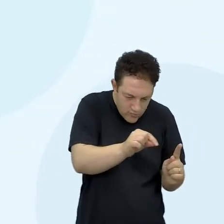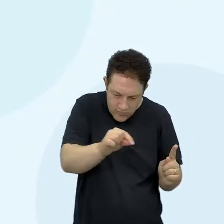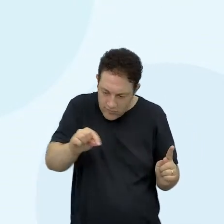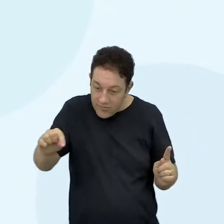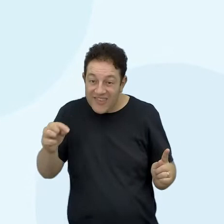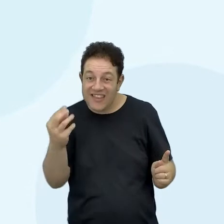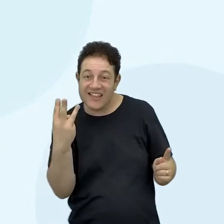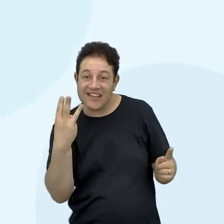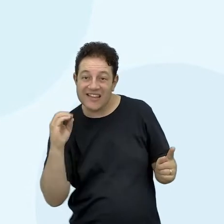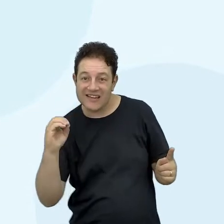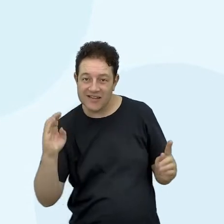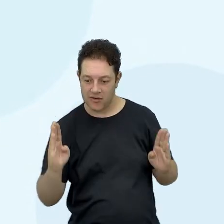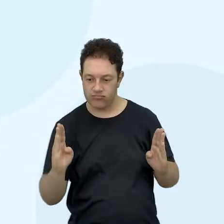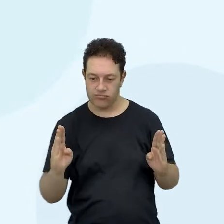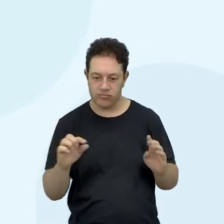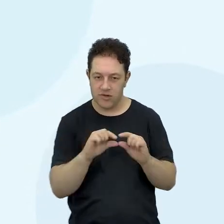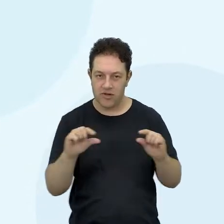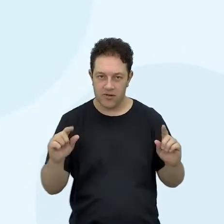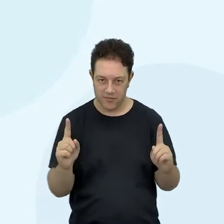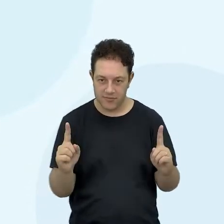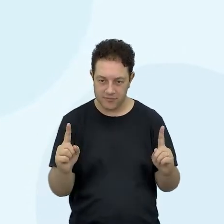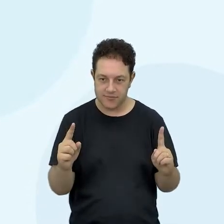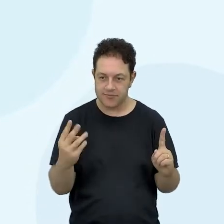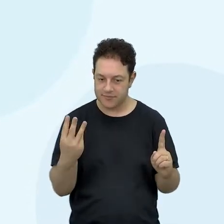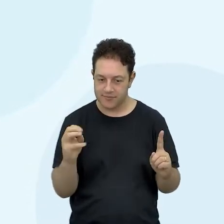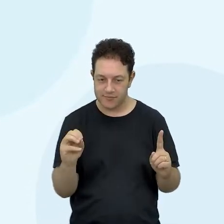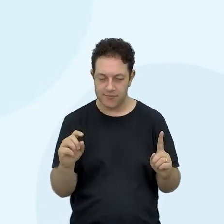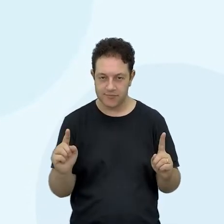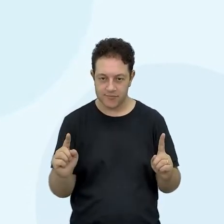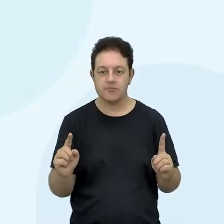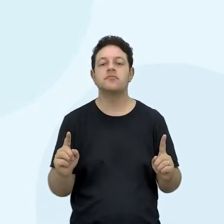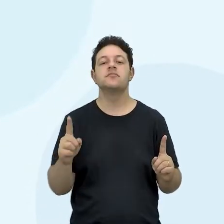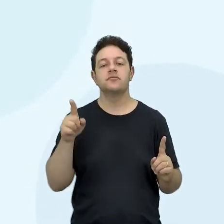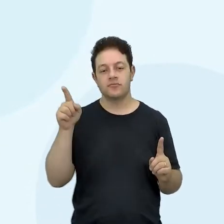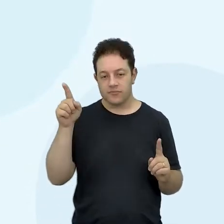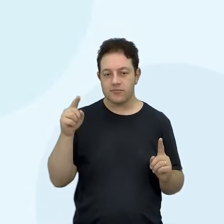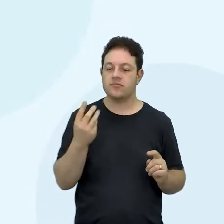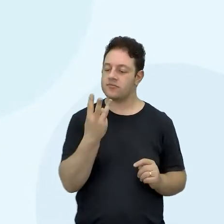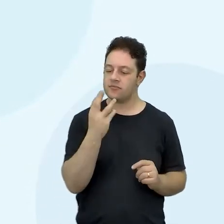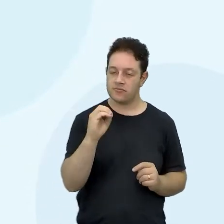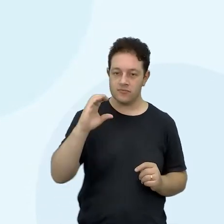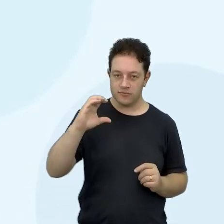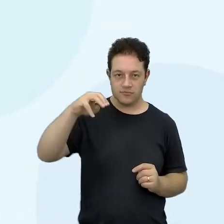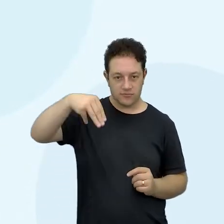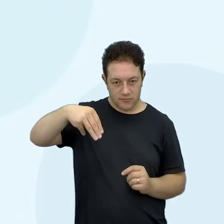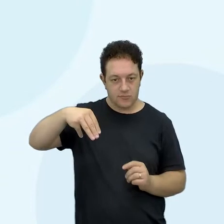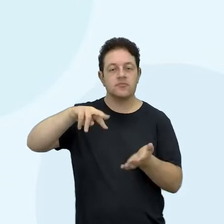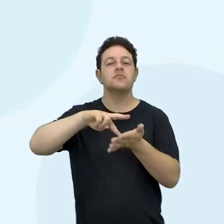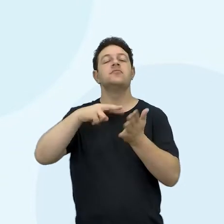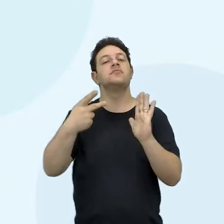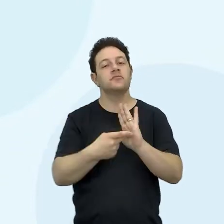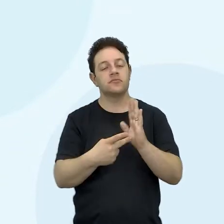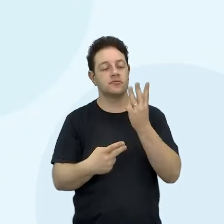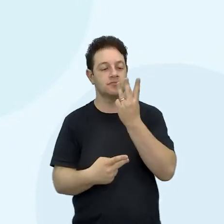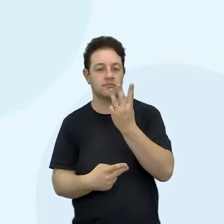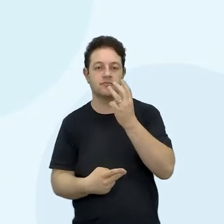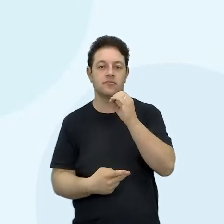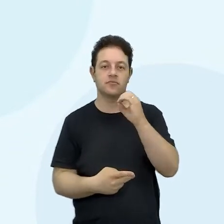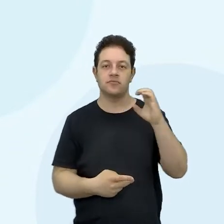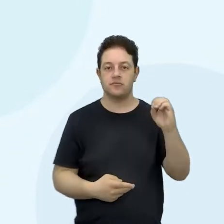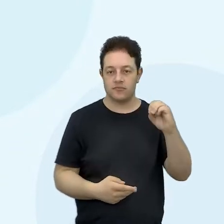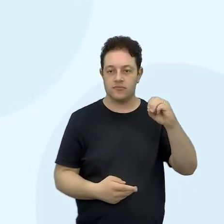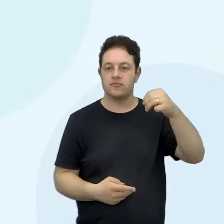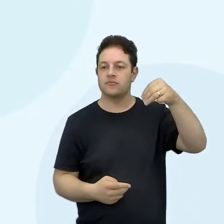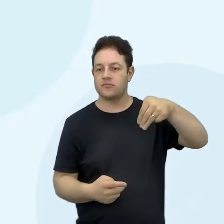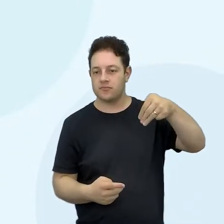30 centímetros. Está em escala, porque 30 centímetros corresponde a 300 centímetros, 3